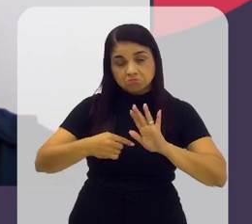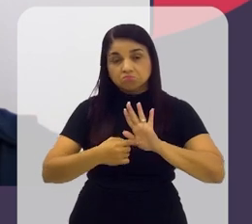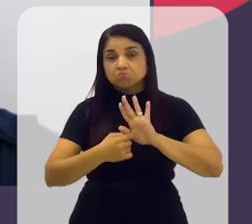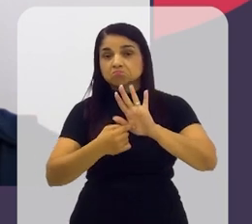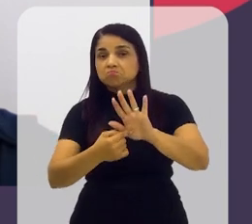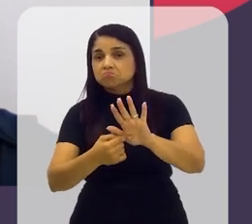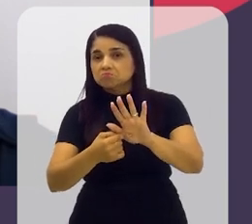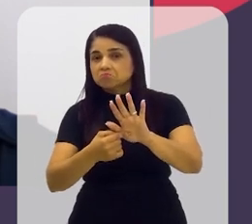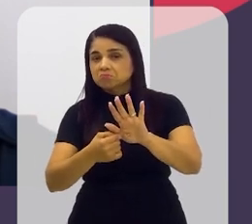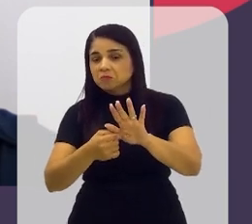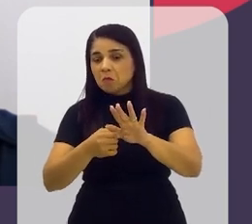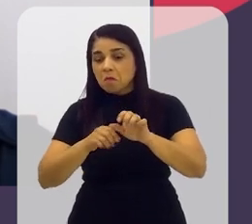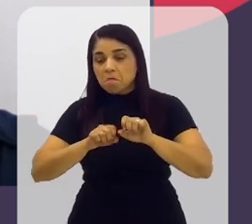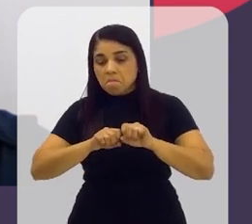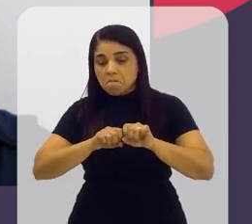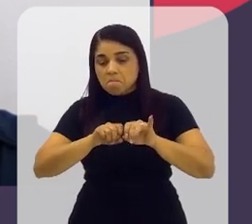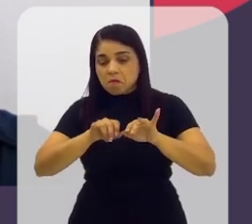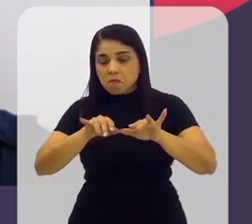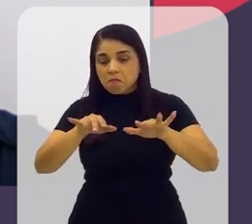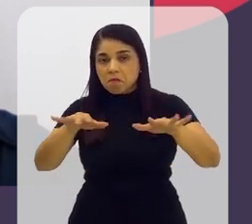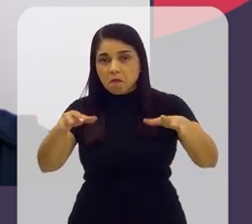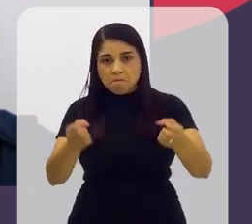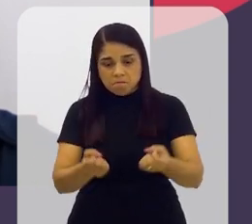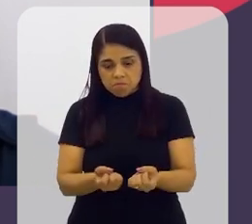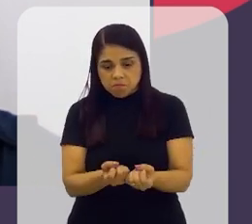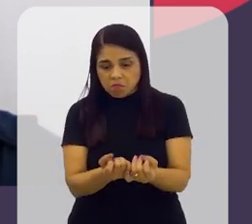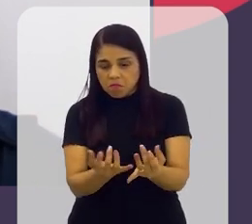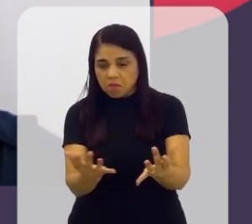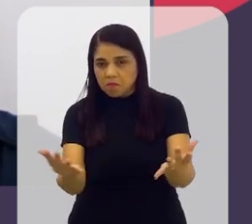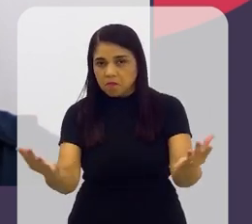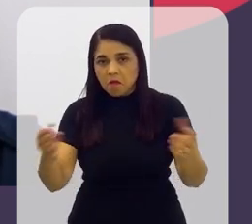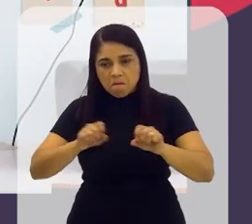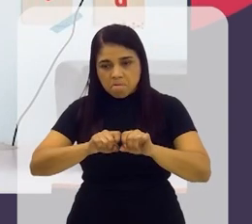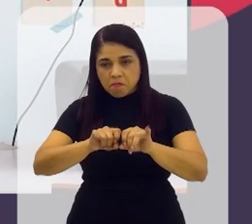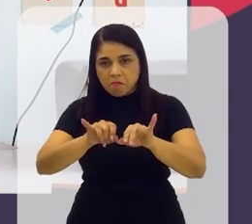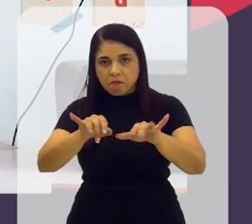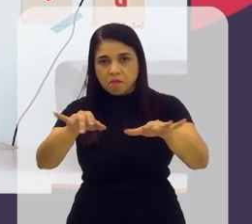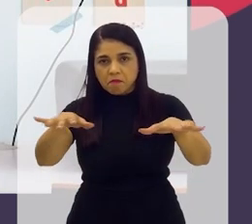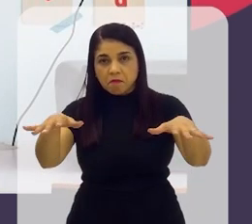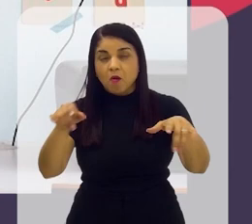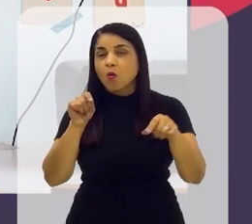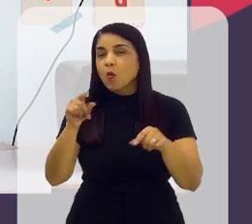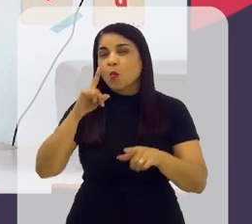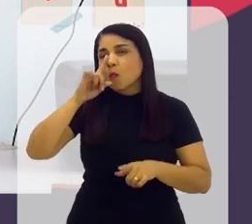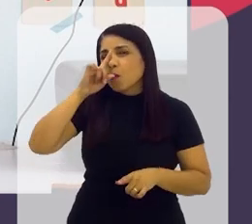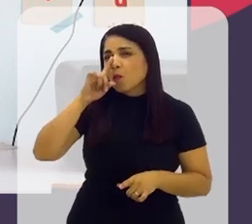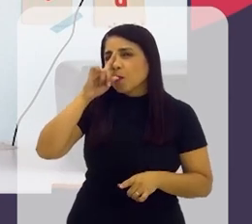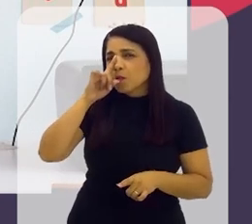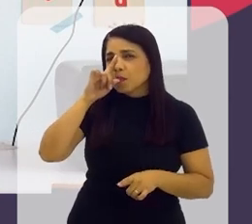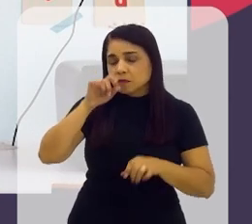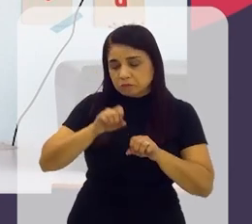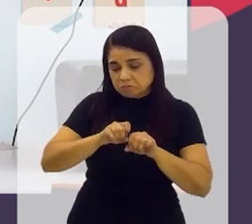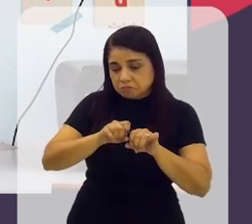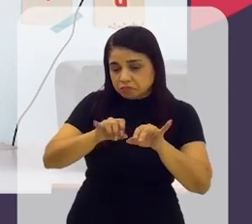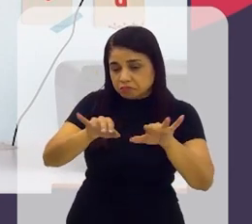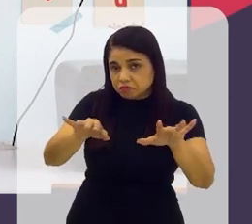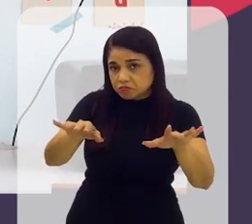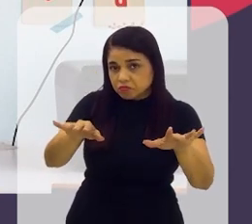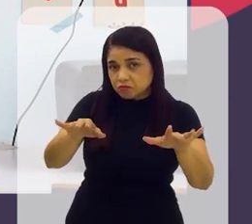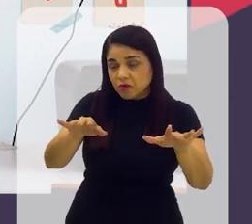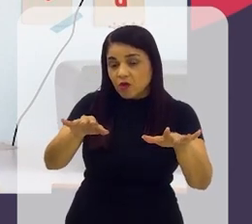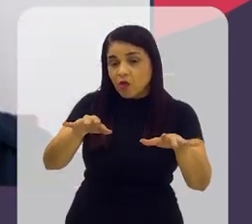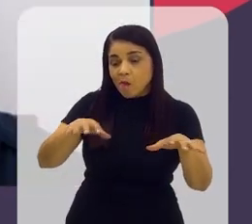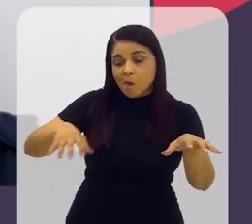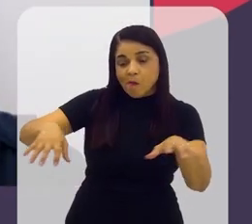demonstrar o início de uma invasão biológica. Qual é o perigo dessa proliferação de vegetações fora dos